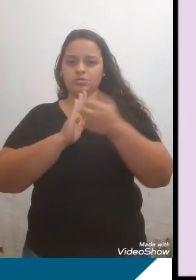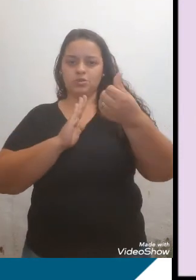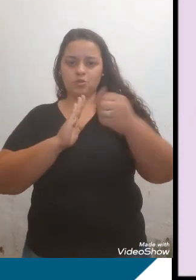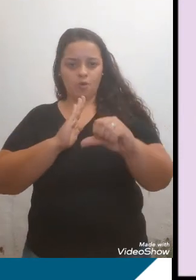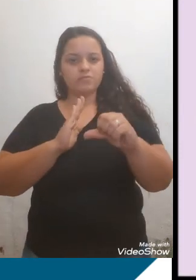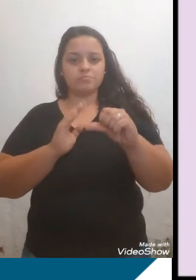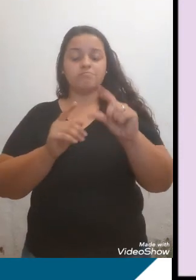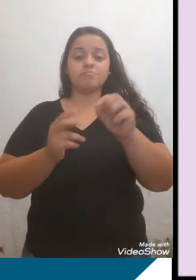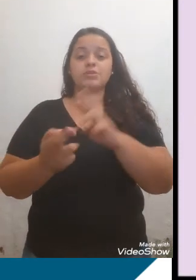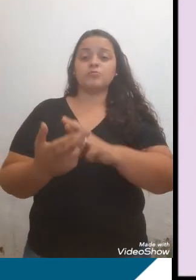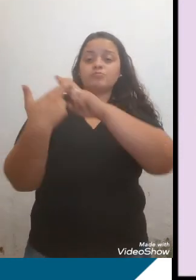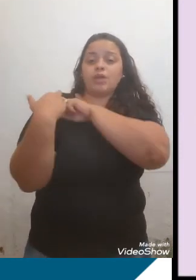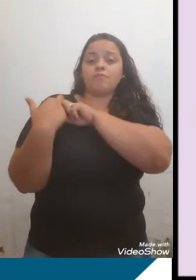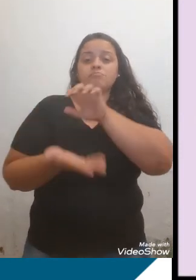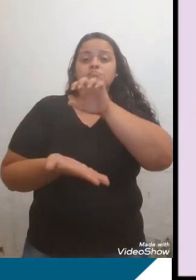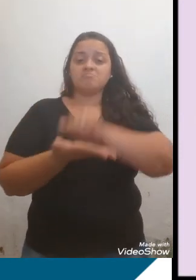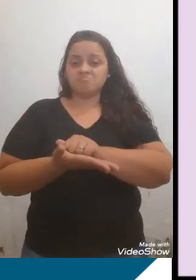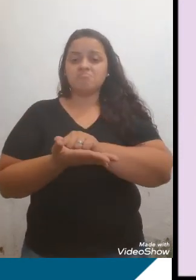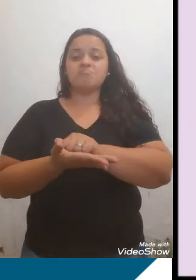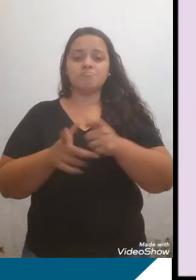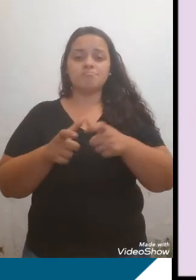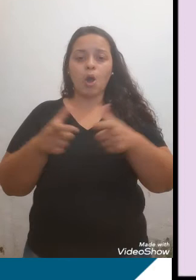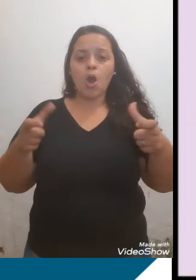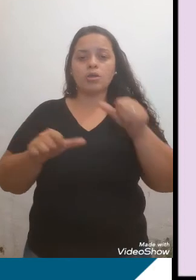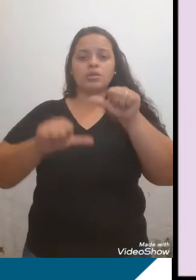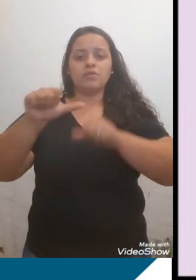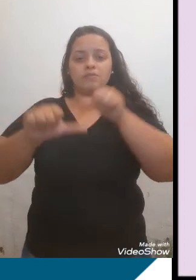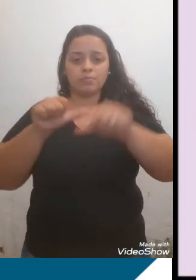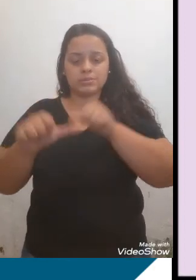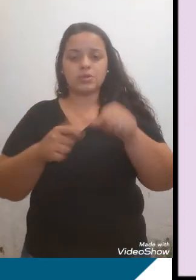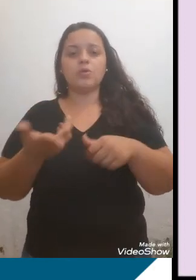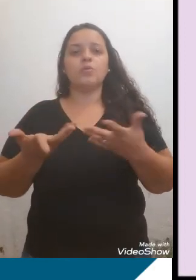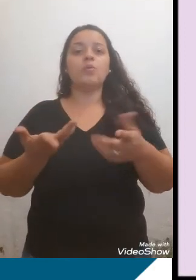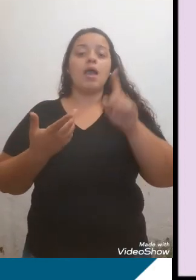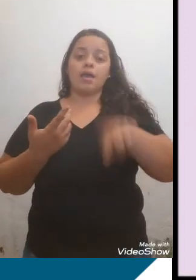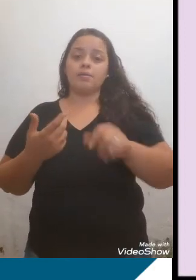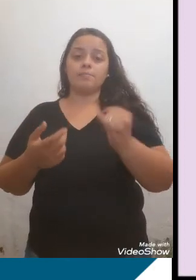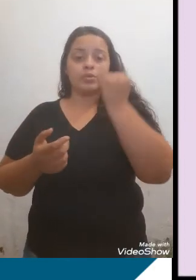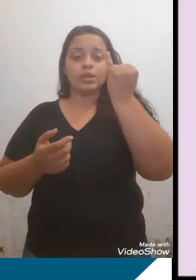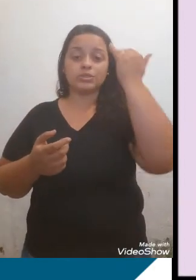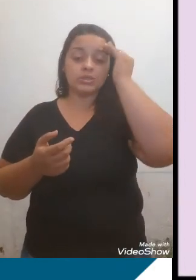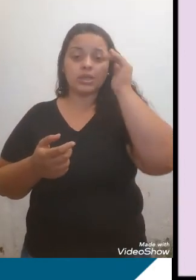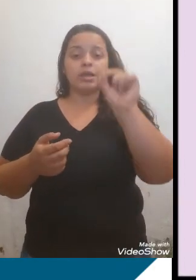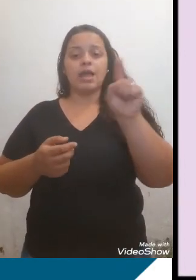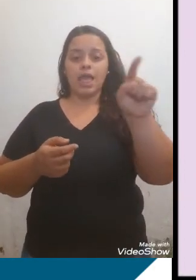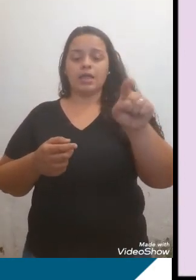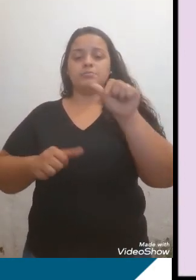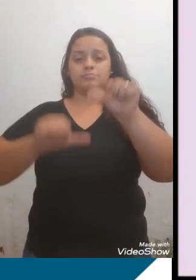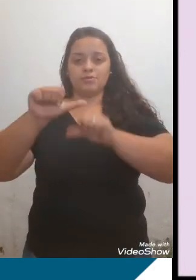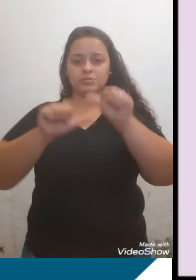responsável por registrar boa parte dessas transformações também, Então é importante a gente entender que essas